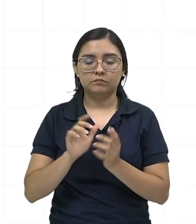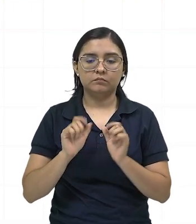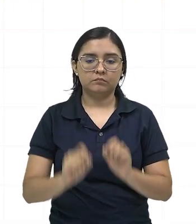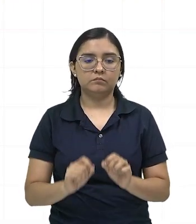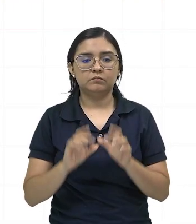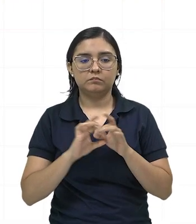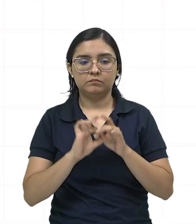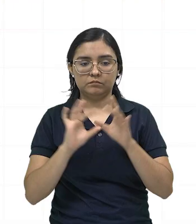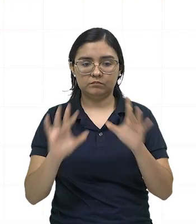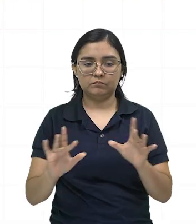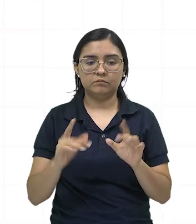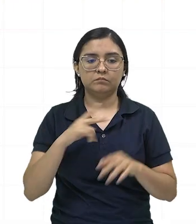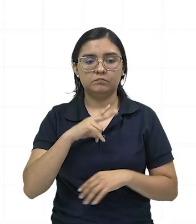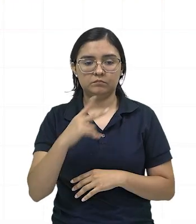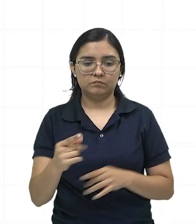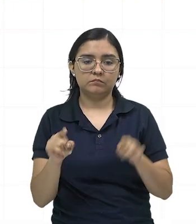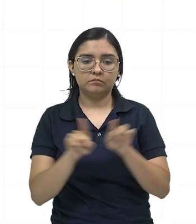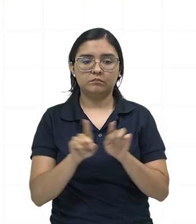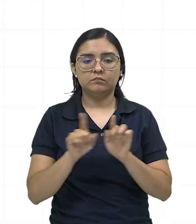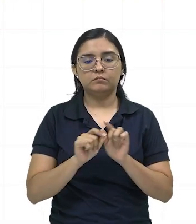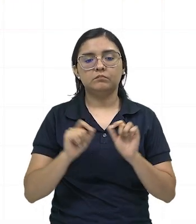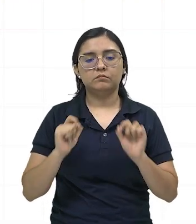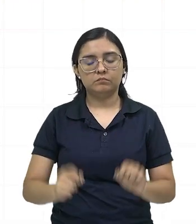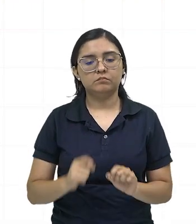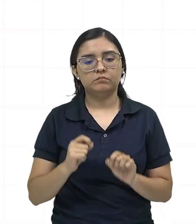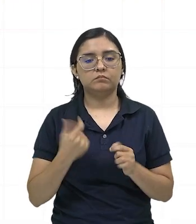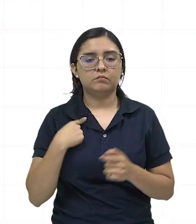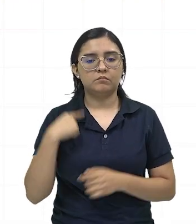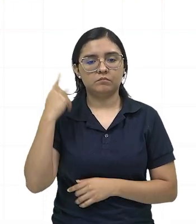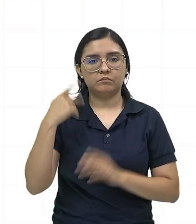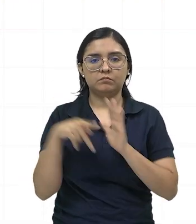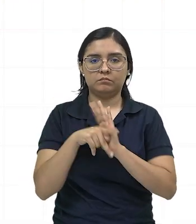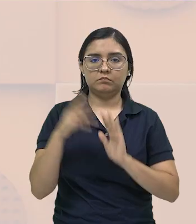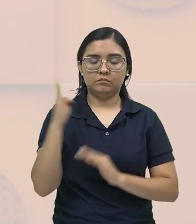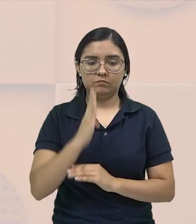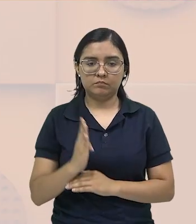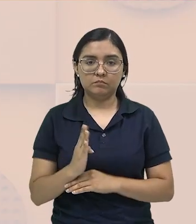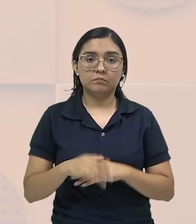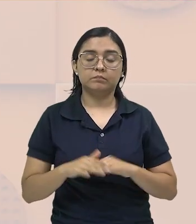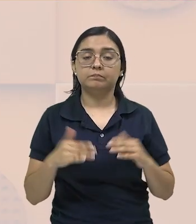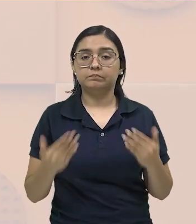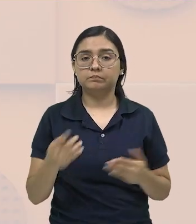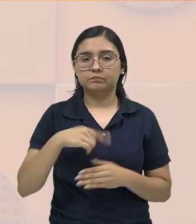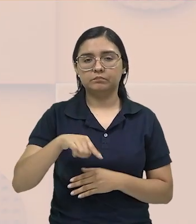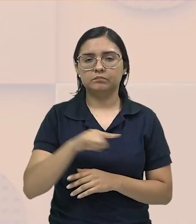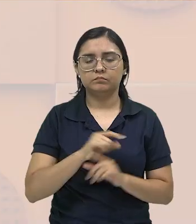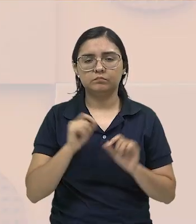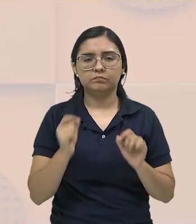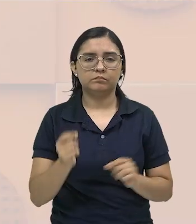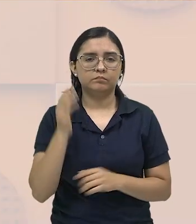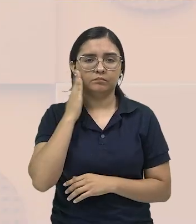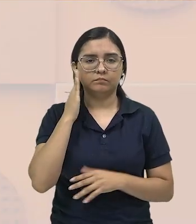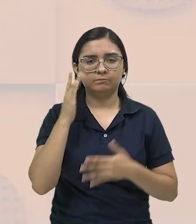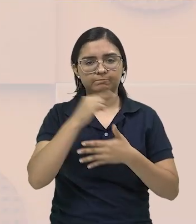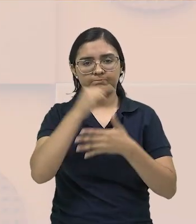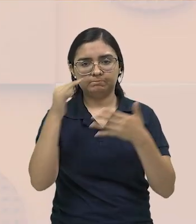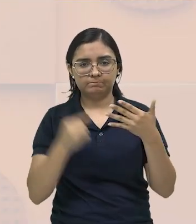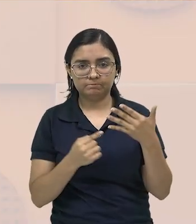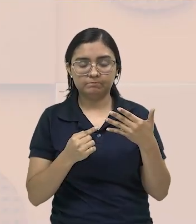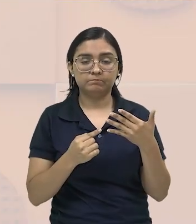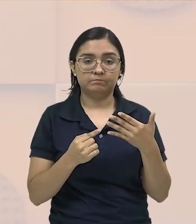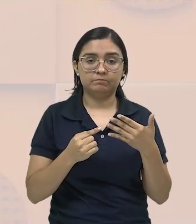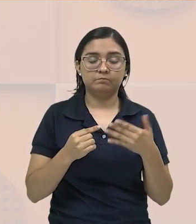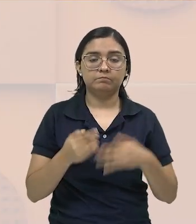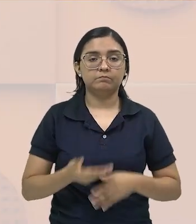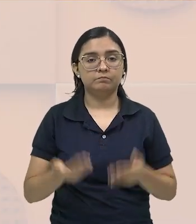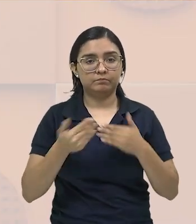Liberal do Porto e a emancipação política do Brasil. Então, para você ficar por dentro de todo esse conteúdo,